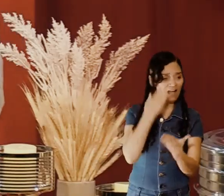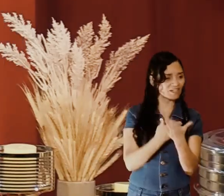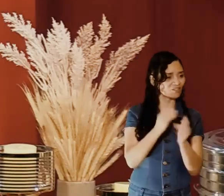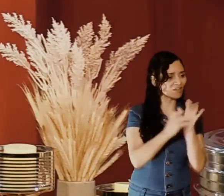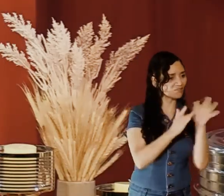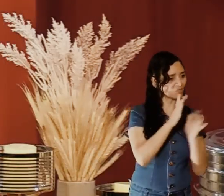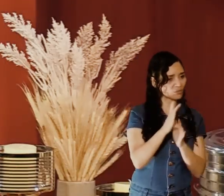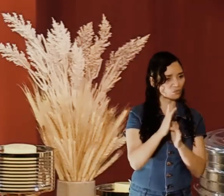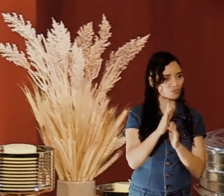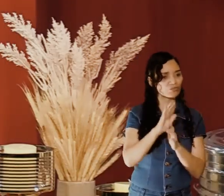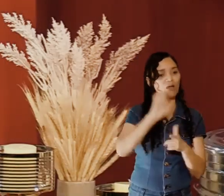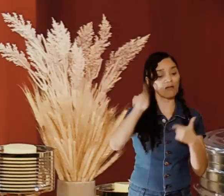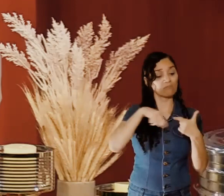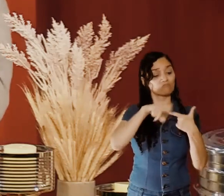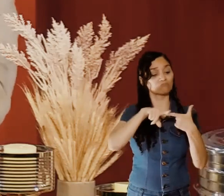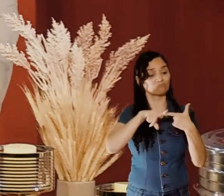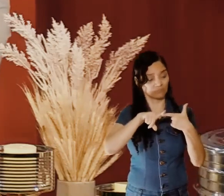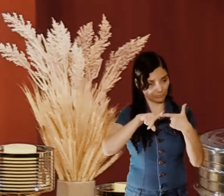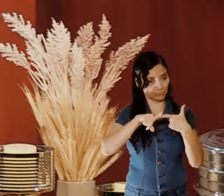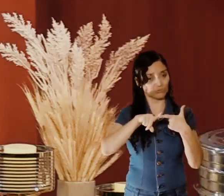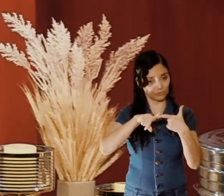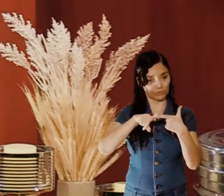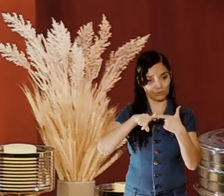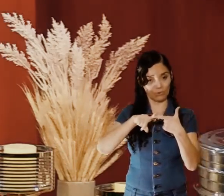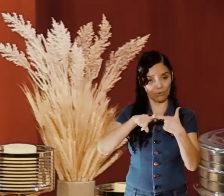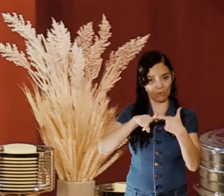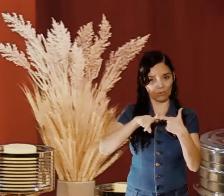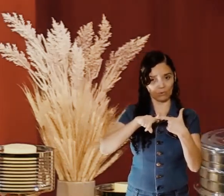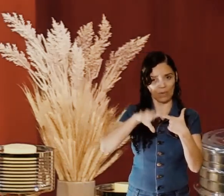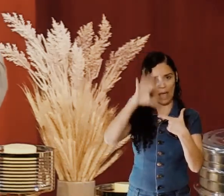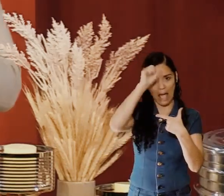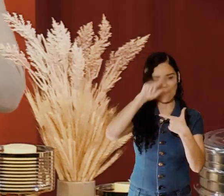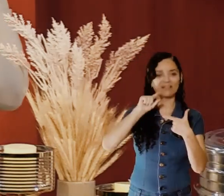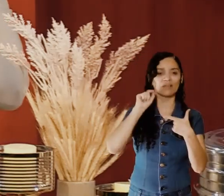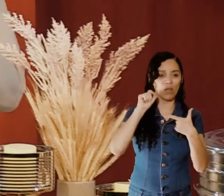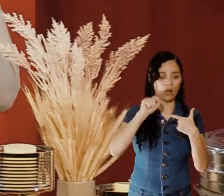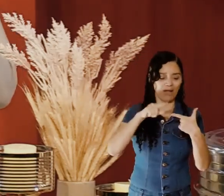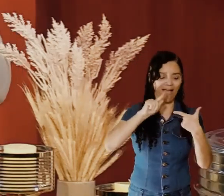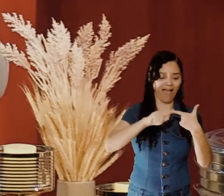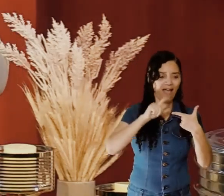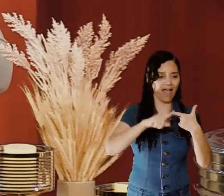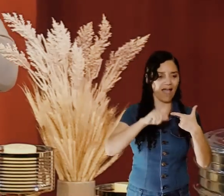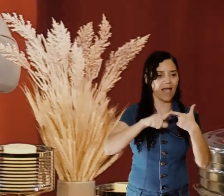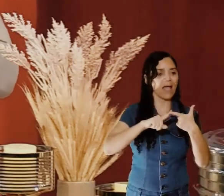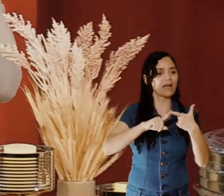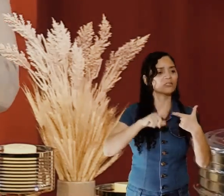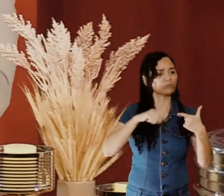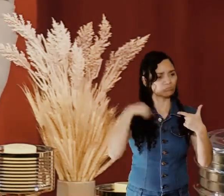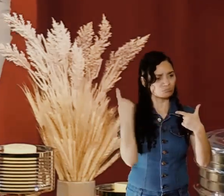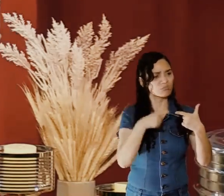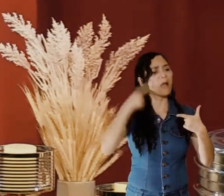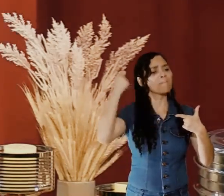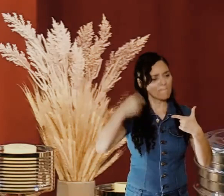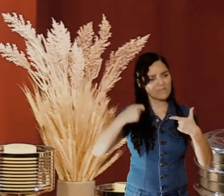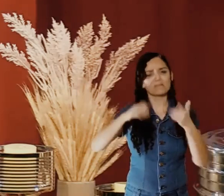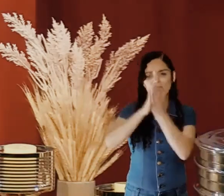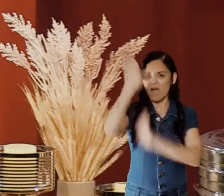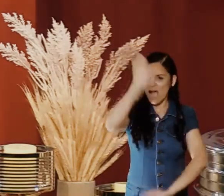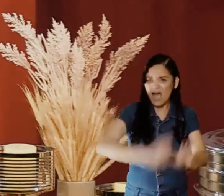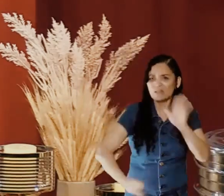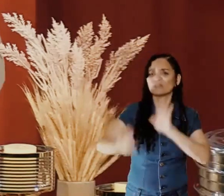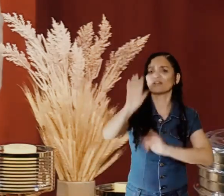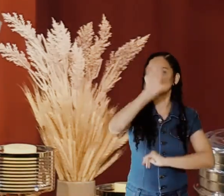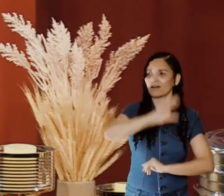podemos aprender aqui, é que devemos adorar ao Senhor. Veja, os pastores ali, eles